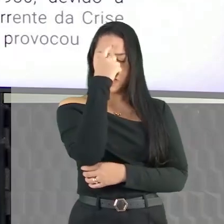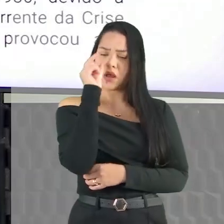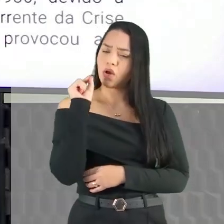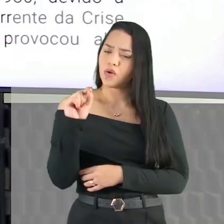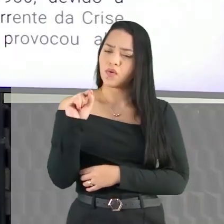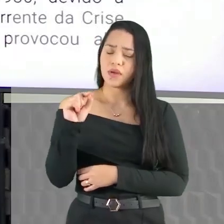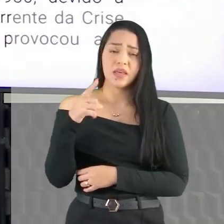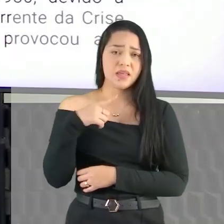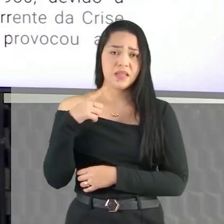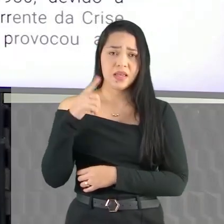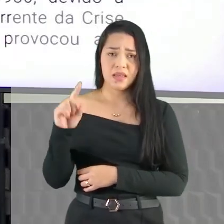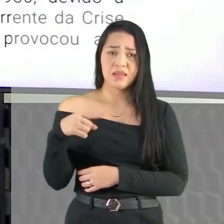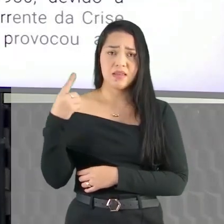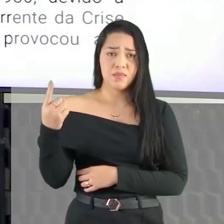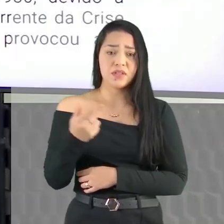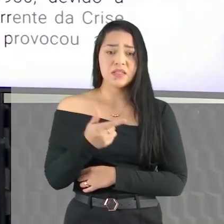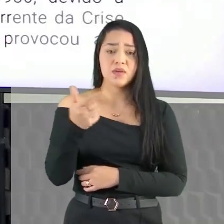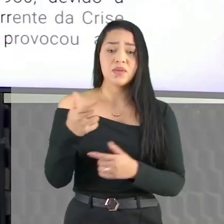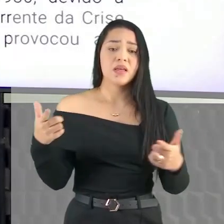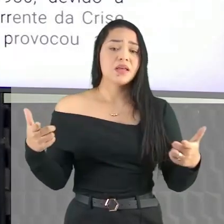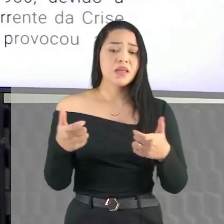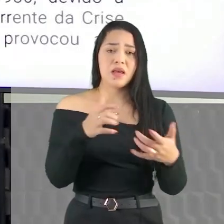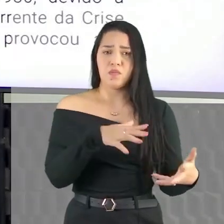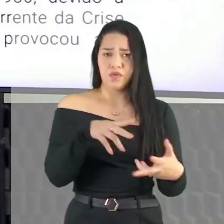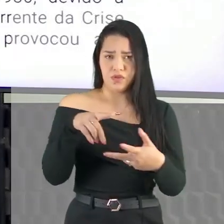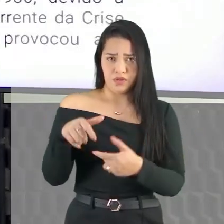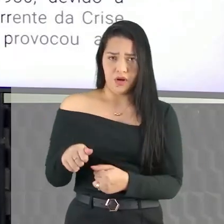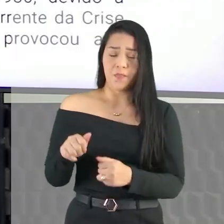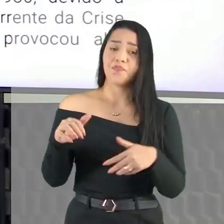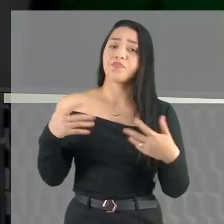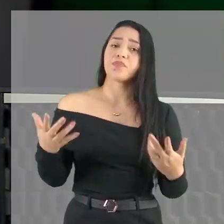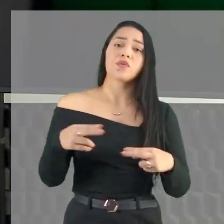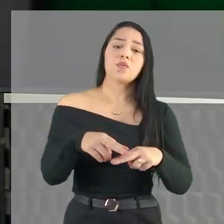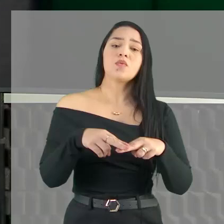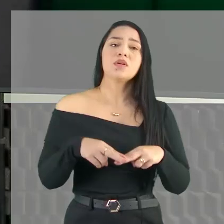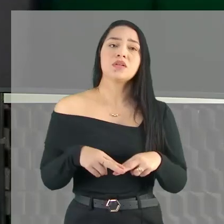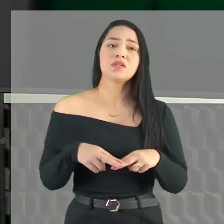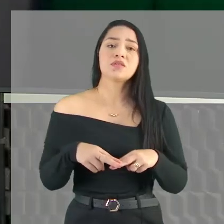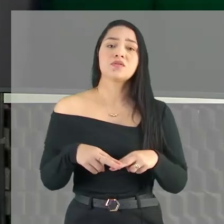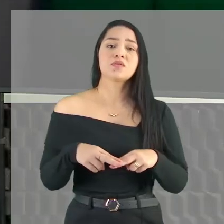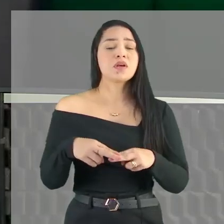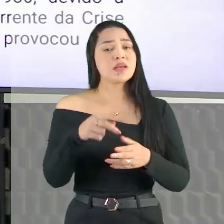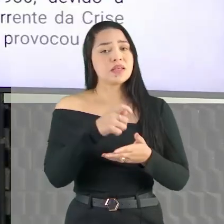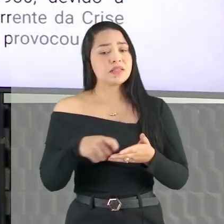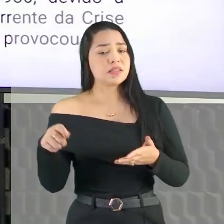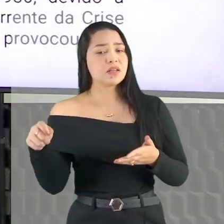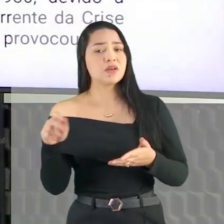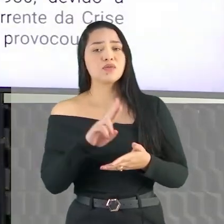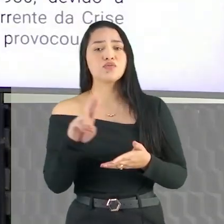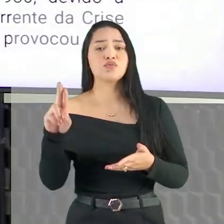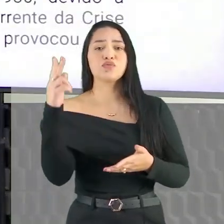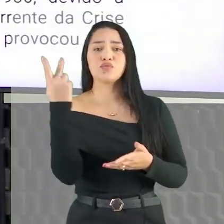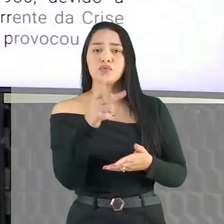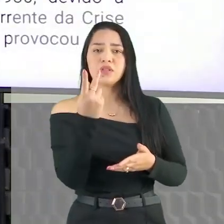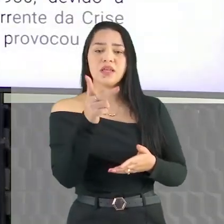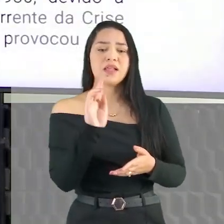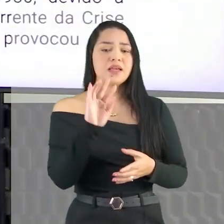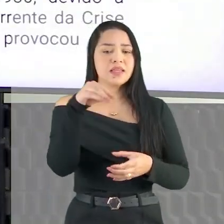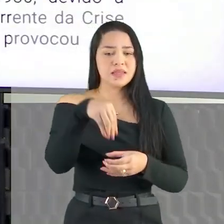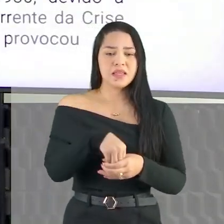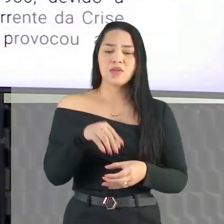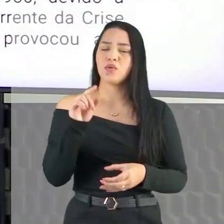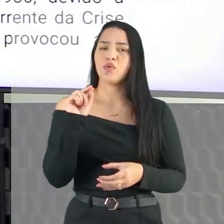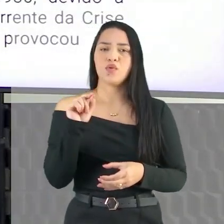vão entrar posteriormente numa Segunda Guerra Mundial. Então Hitler, ele escreve o seu nome na história dentro